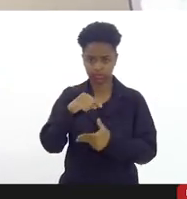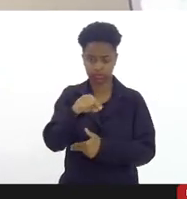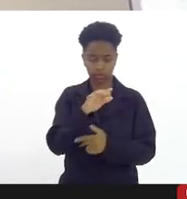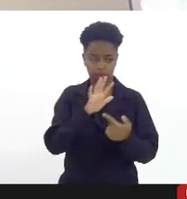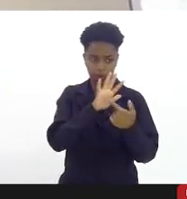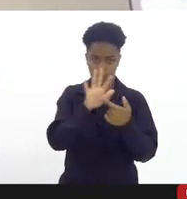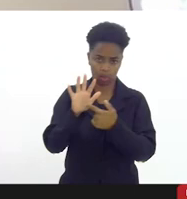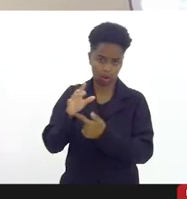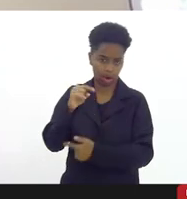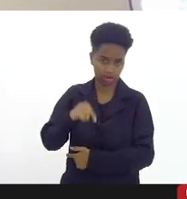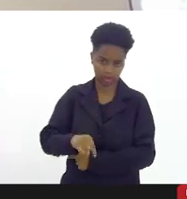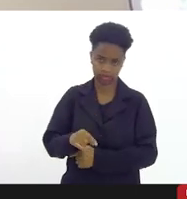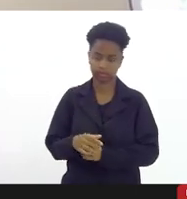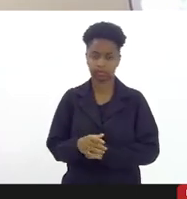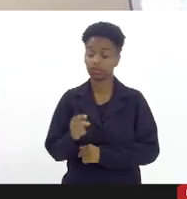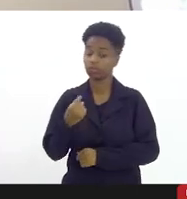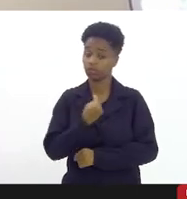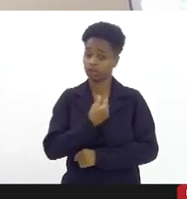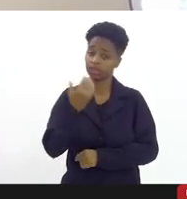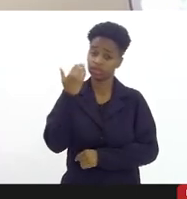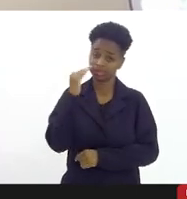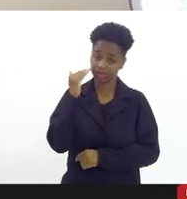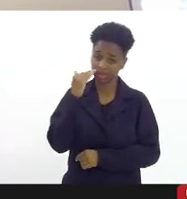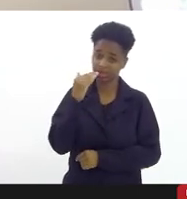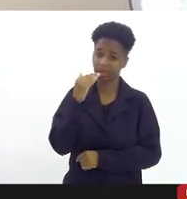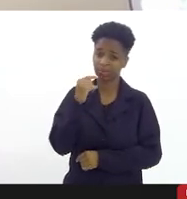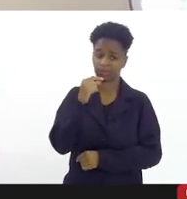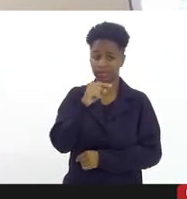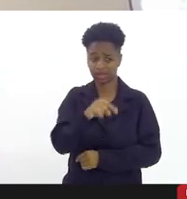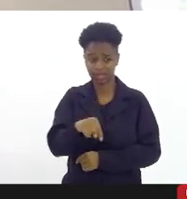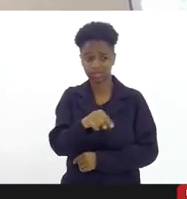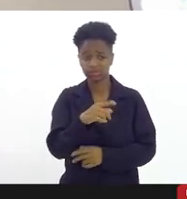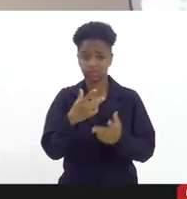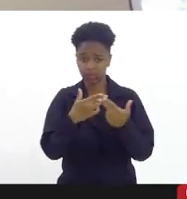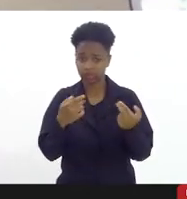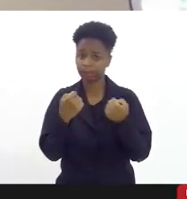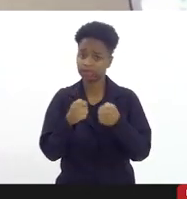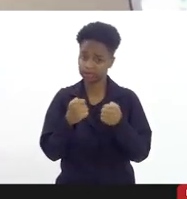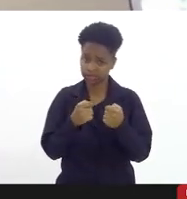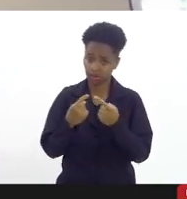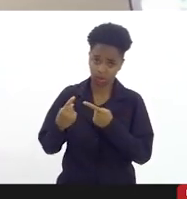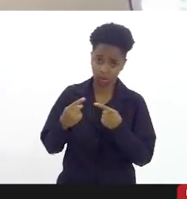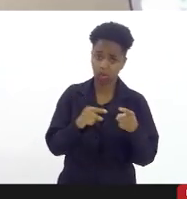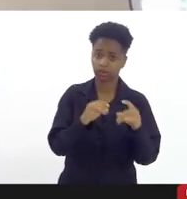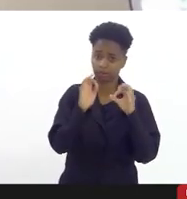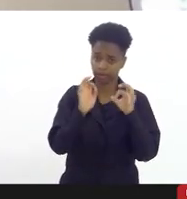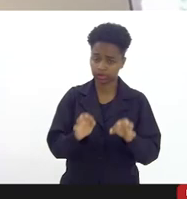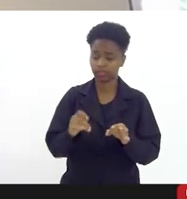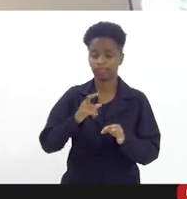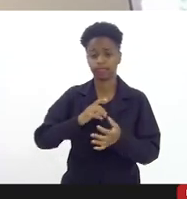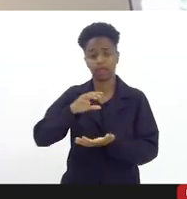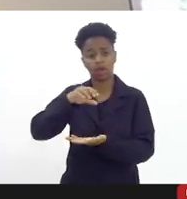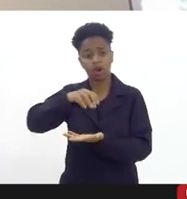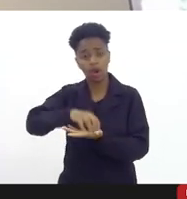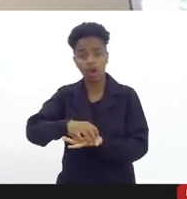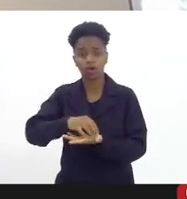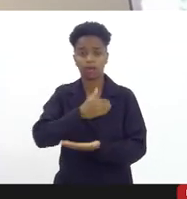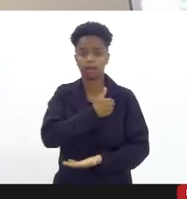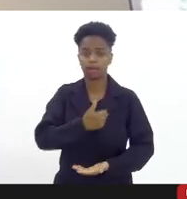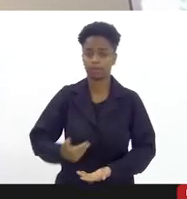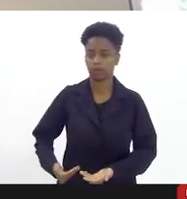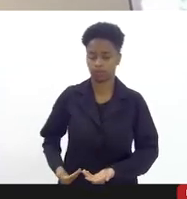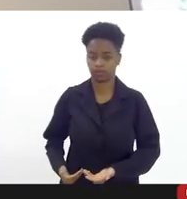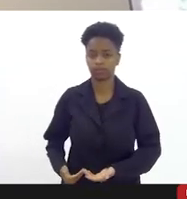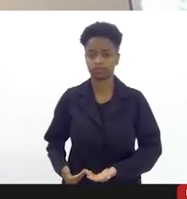aqui entendemos que os excessos devem ser combatidos e por isso a gente tem órgãos públicos